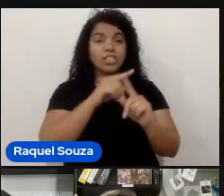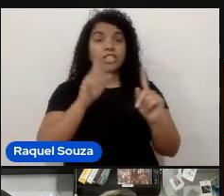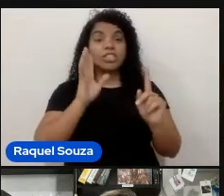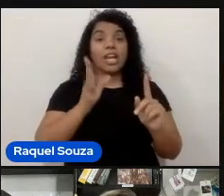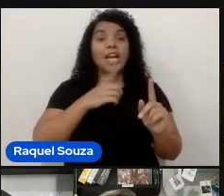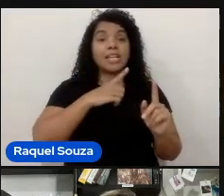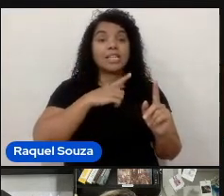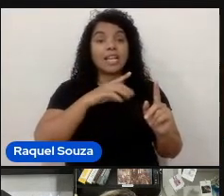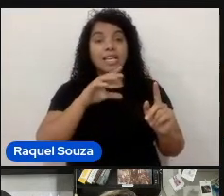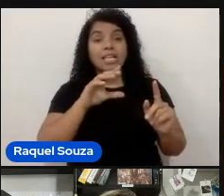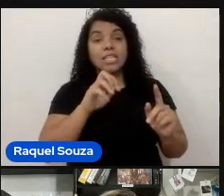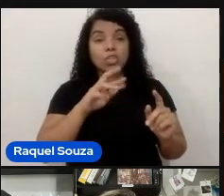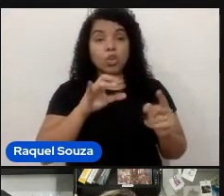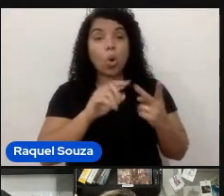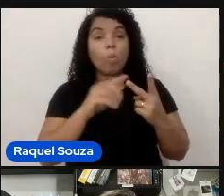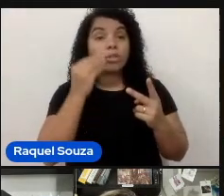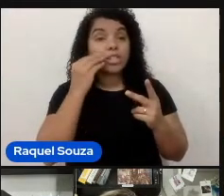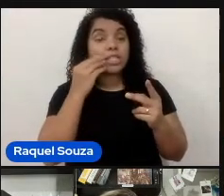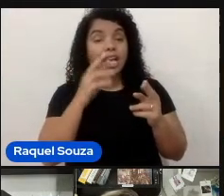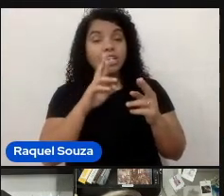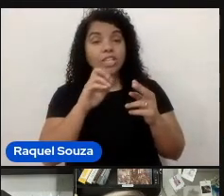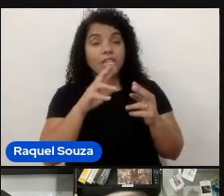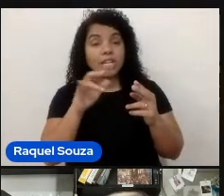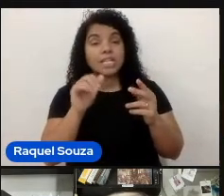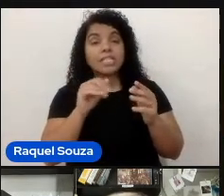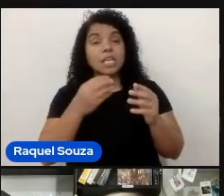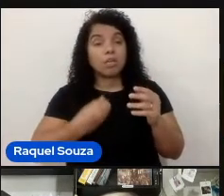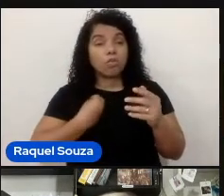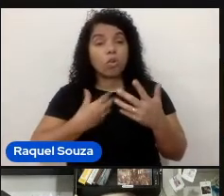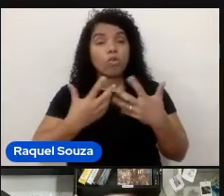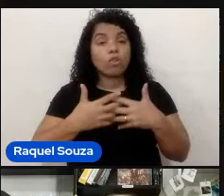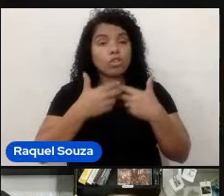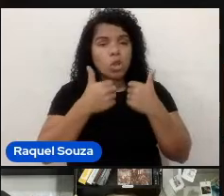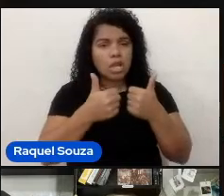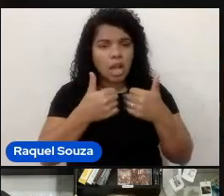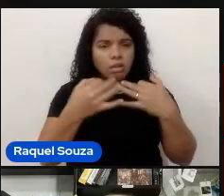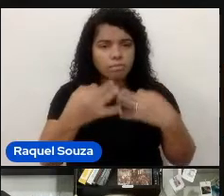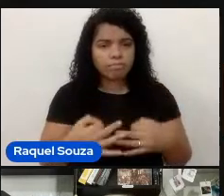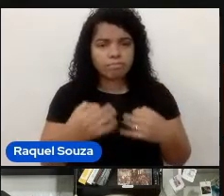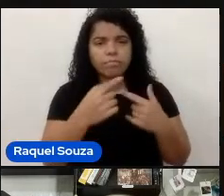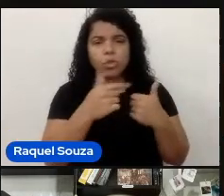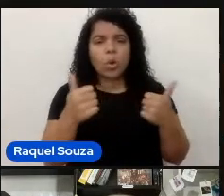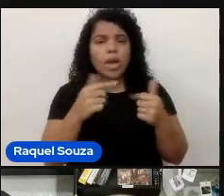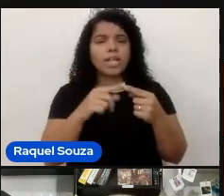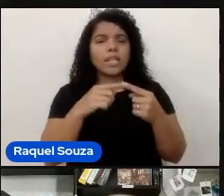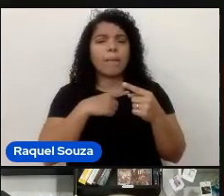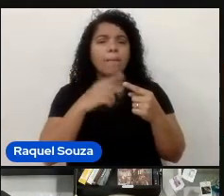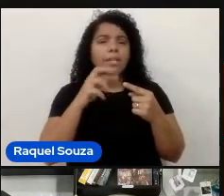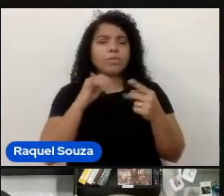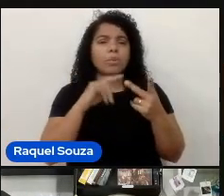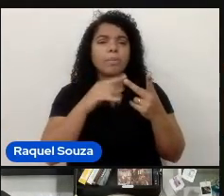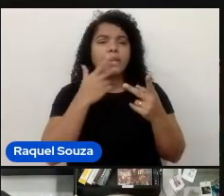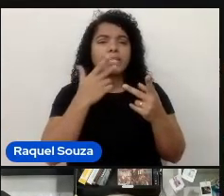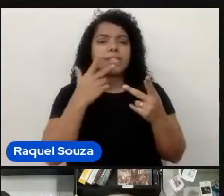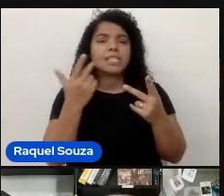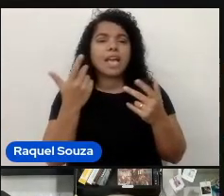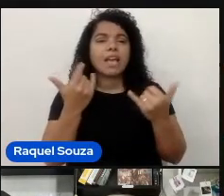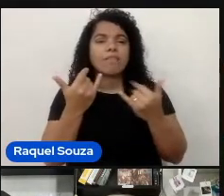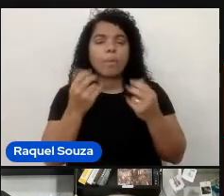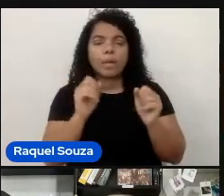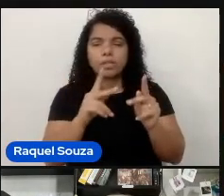de testes regressivos, está funcionando corretamente, uma premissa da automação, funciona legal,